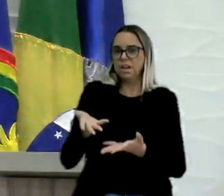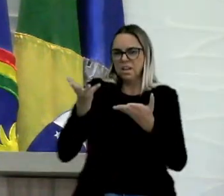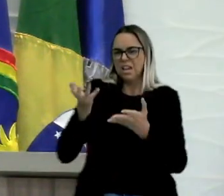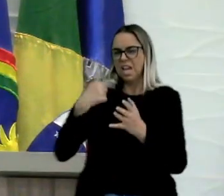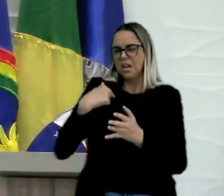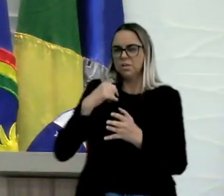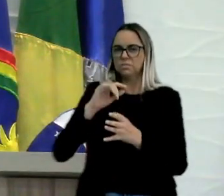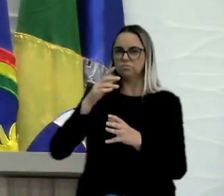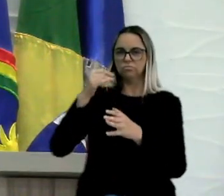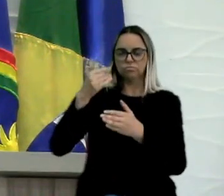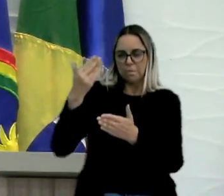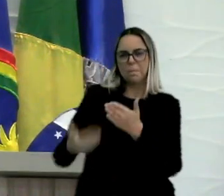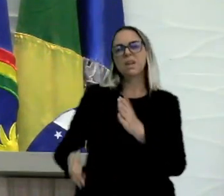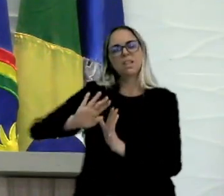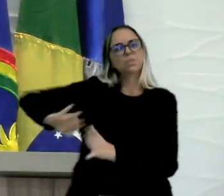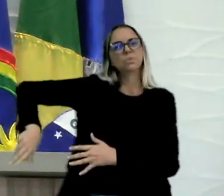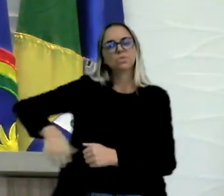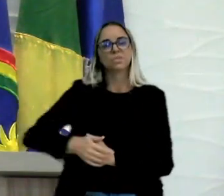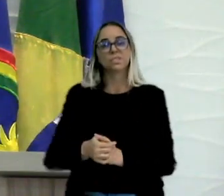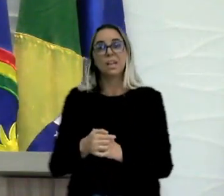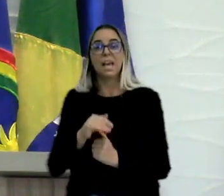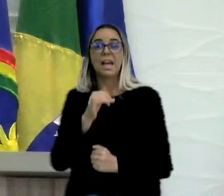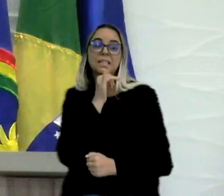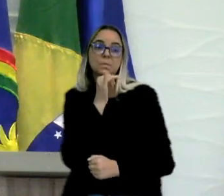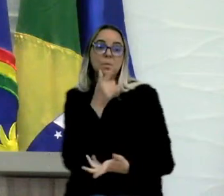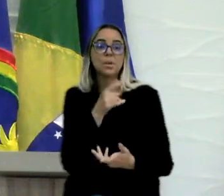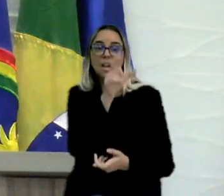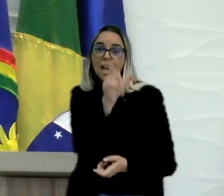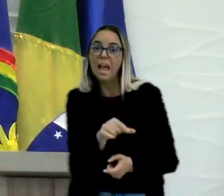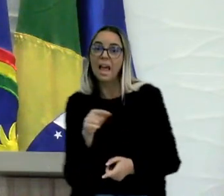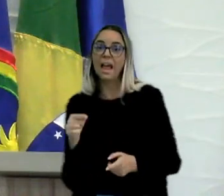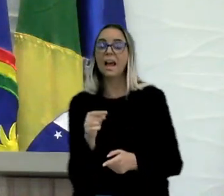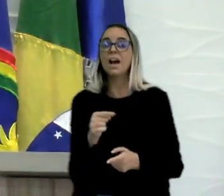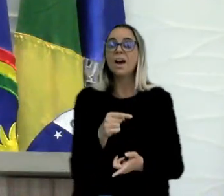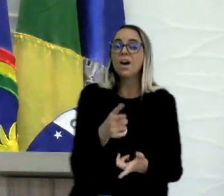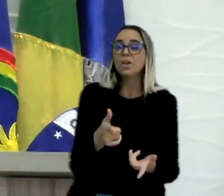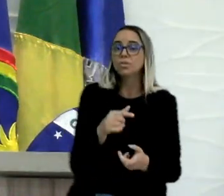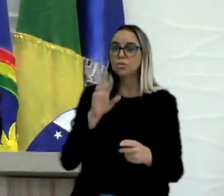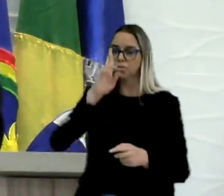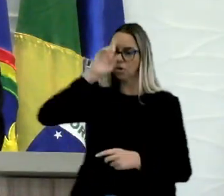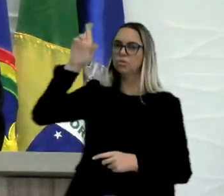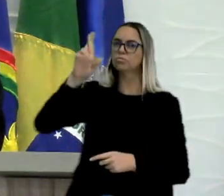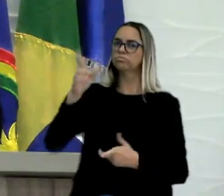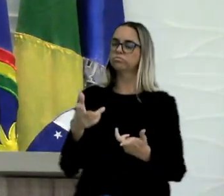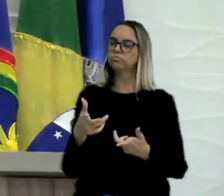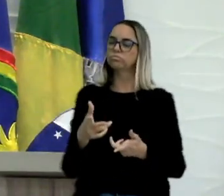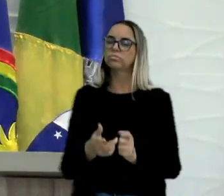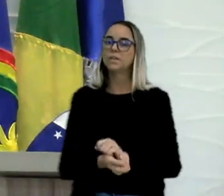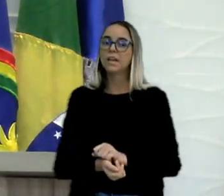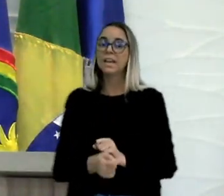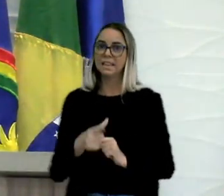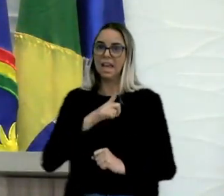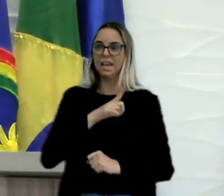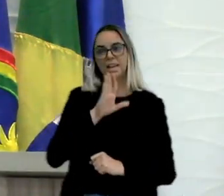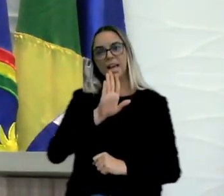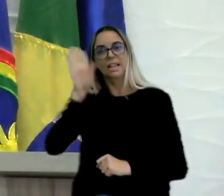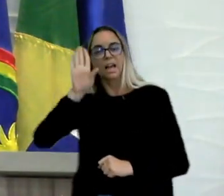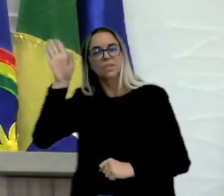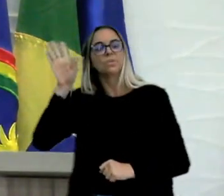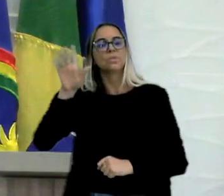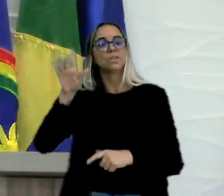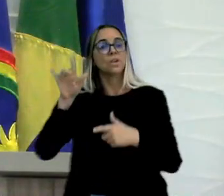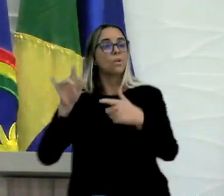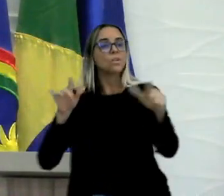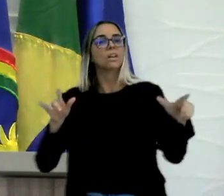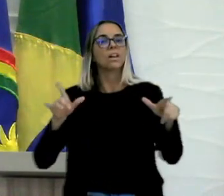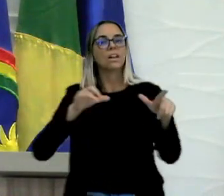na prefeitura né sendo dono bancan candidatos e os candidatos sendo